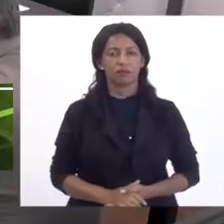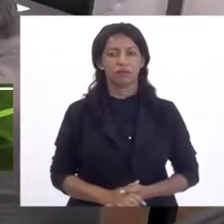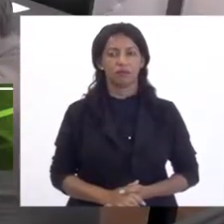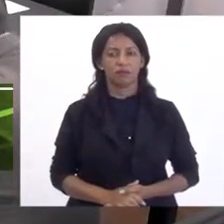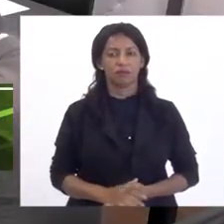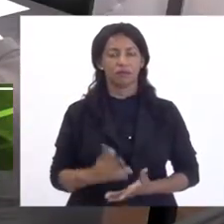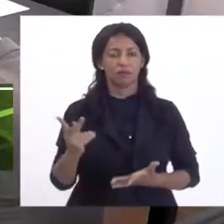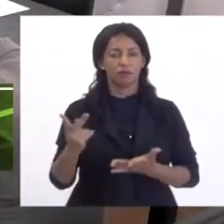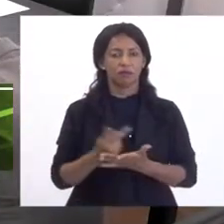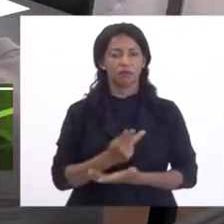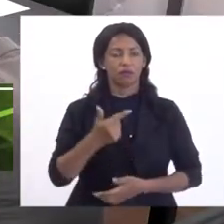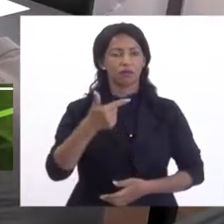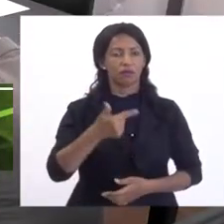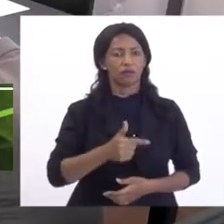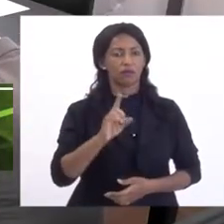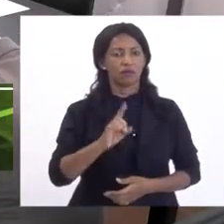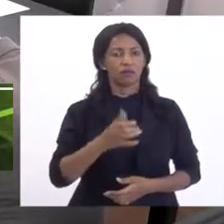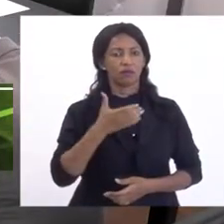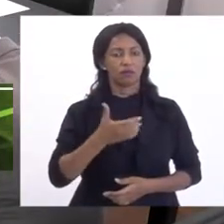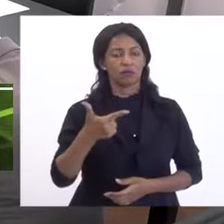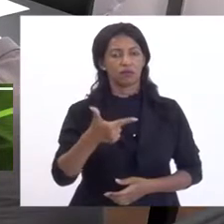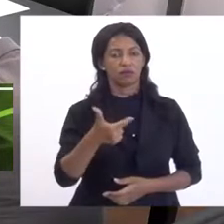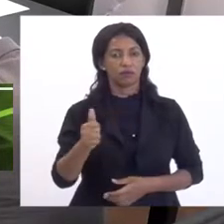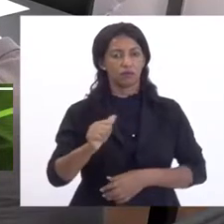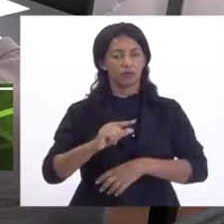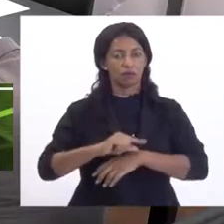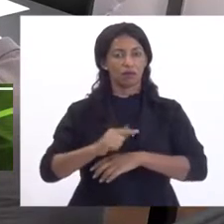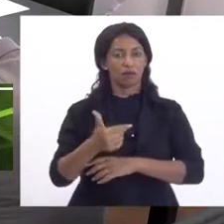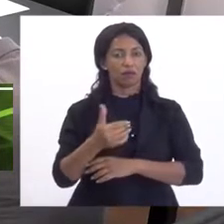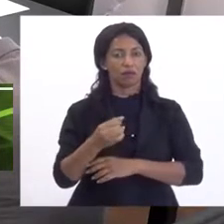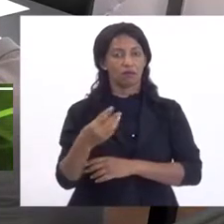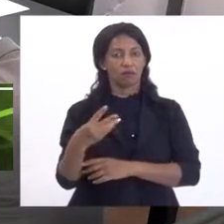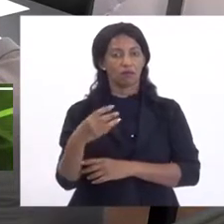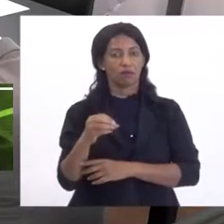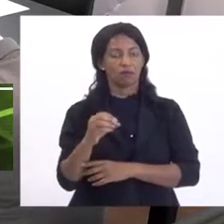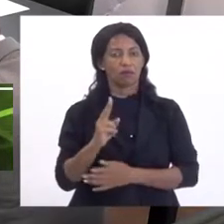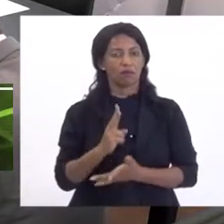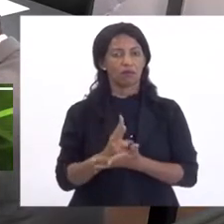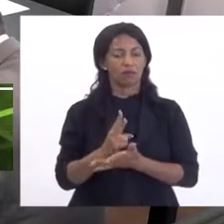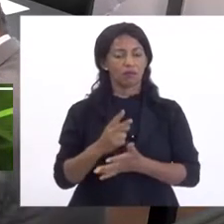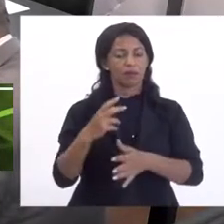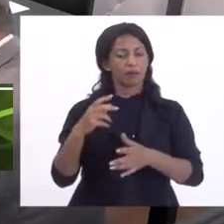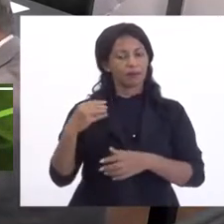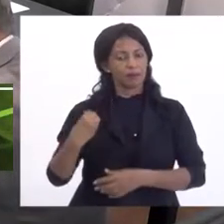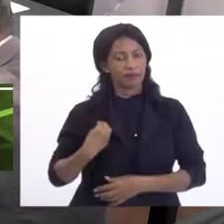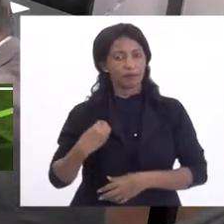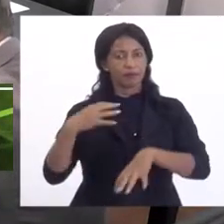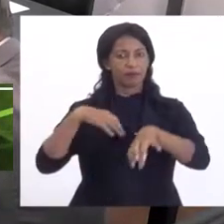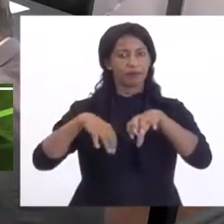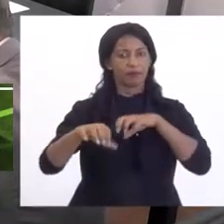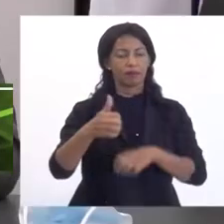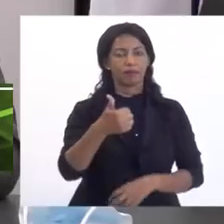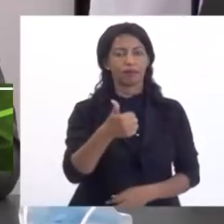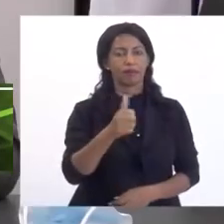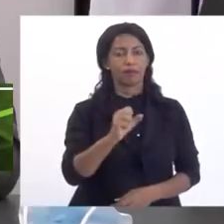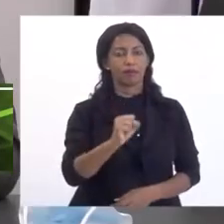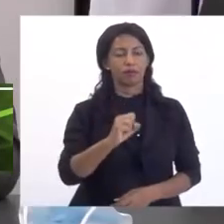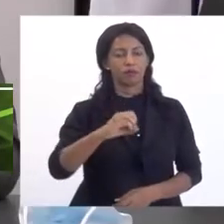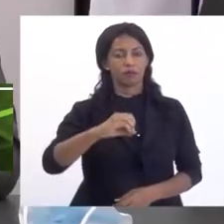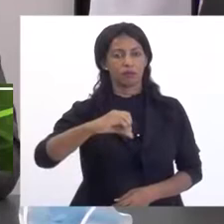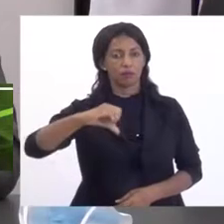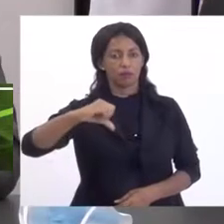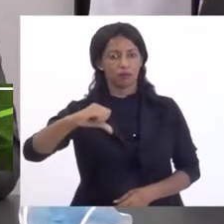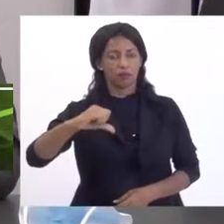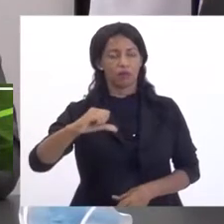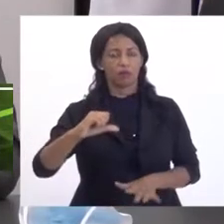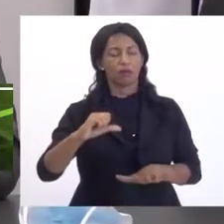ser realizada no dia 2 de dezembro de 2021, às 10h30, de forma semipresencial, na sala 1809, por meio